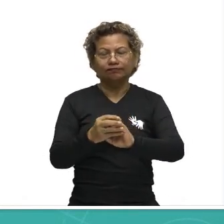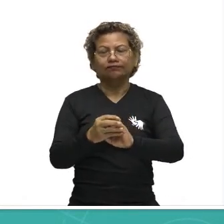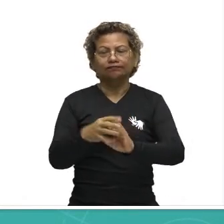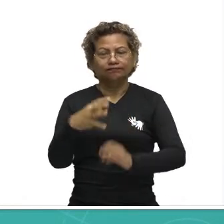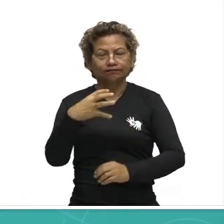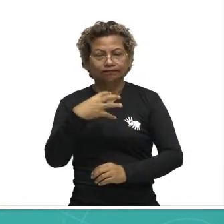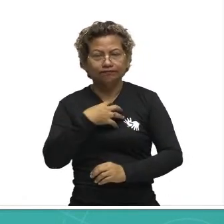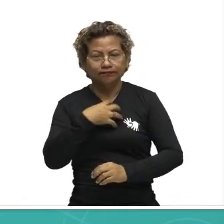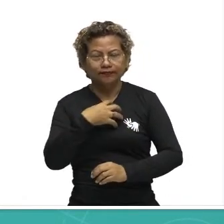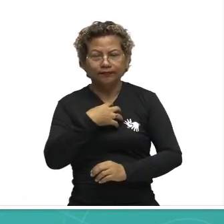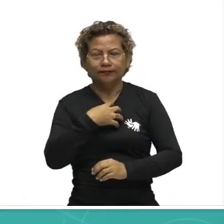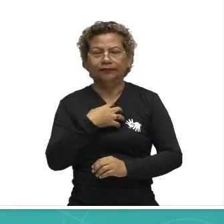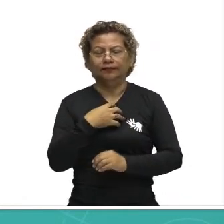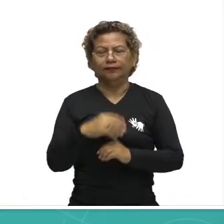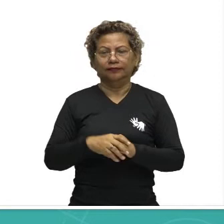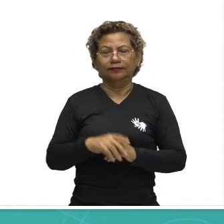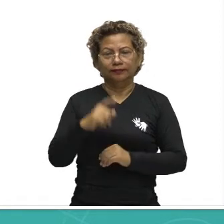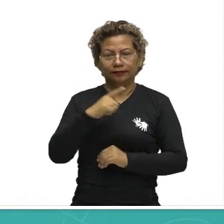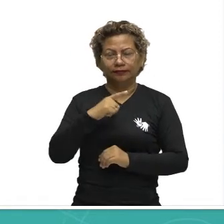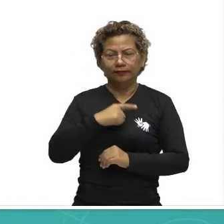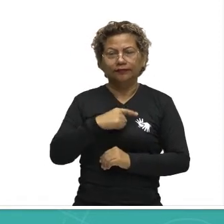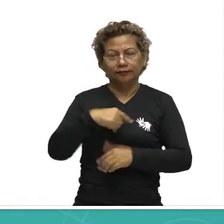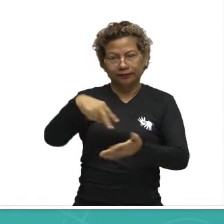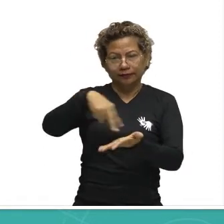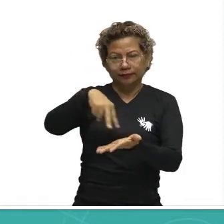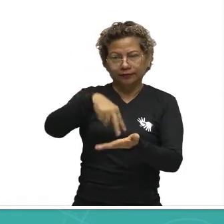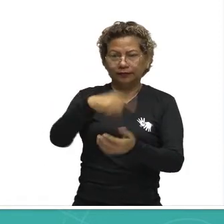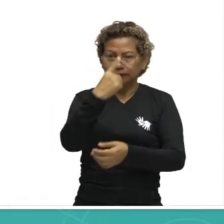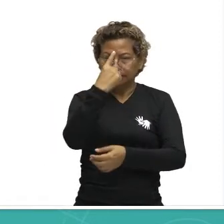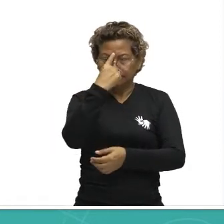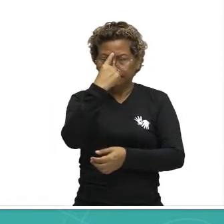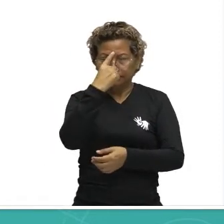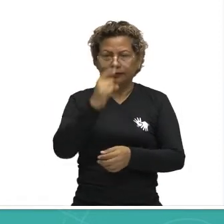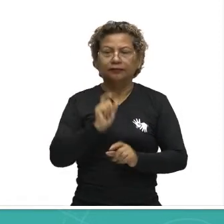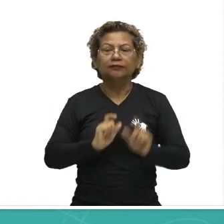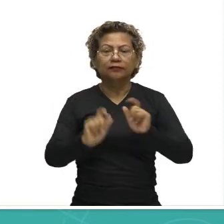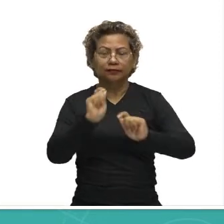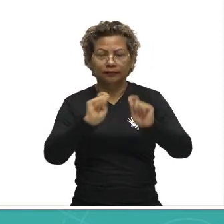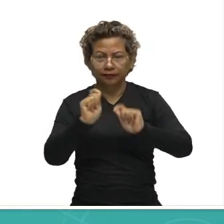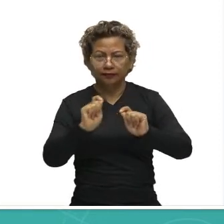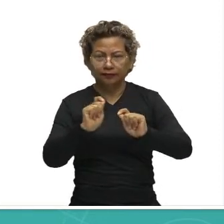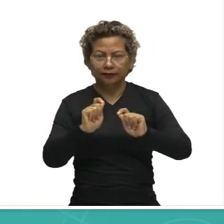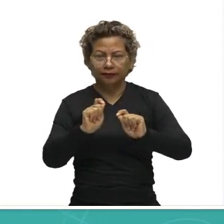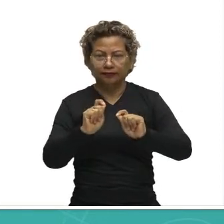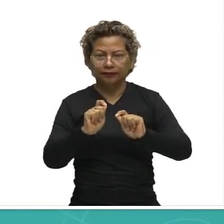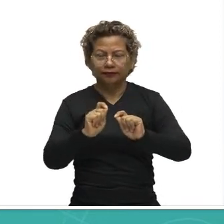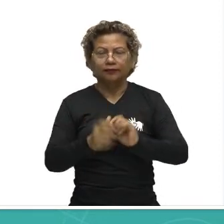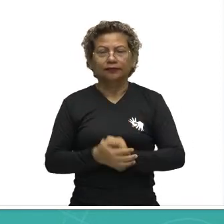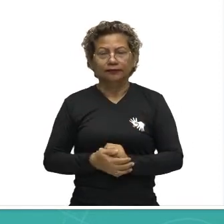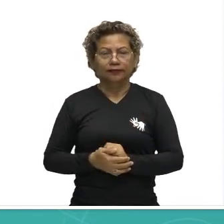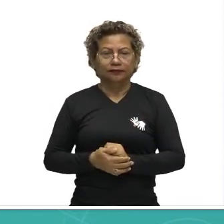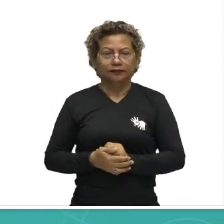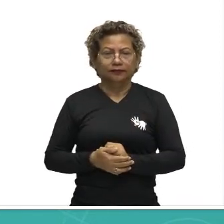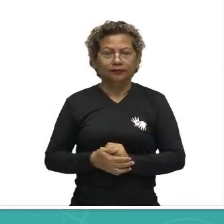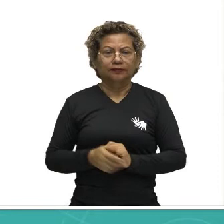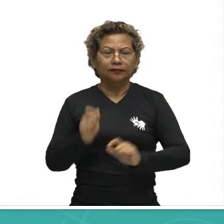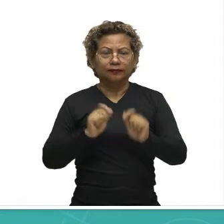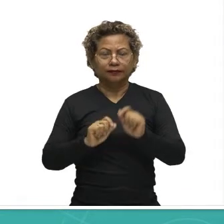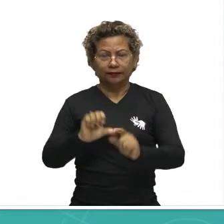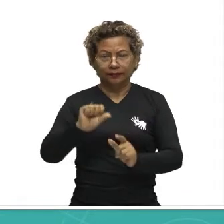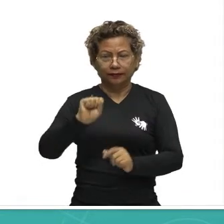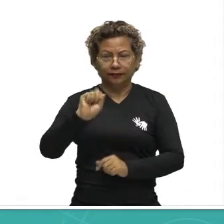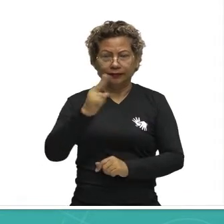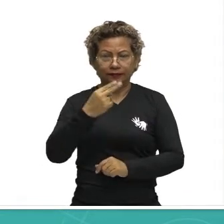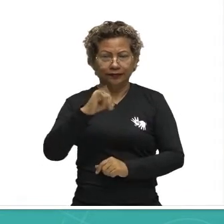Um dos símbolos mais antigos na dança da Índia é a figura da Natajara Shiva. O que é